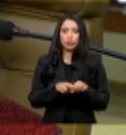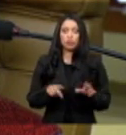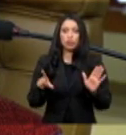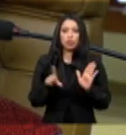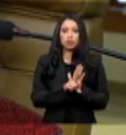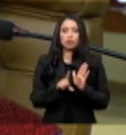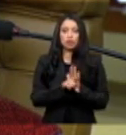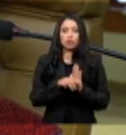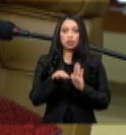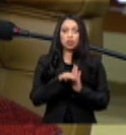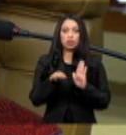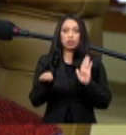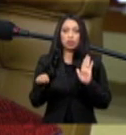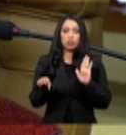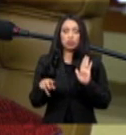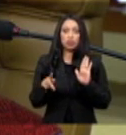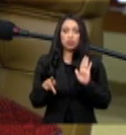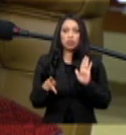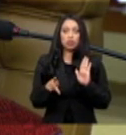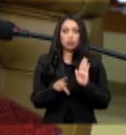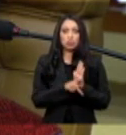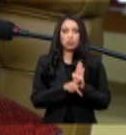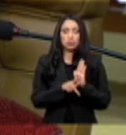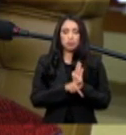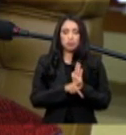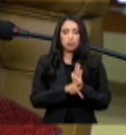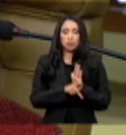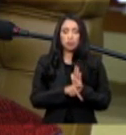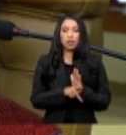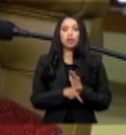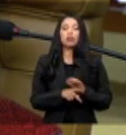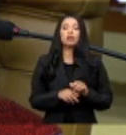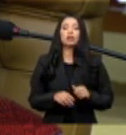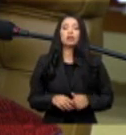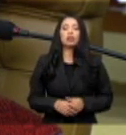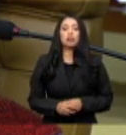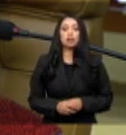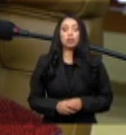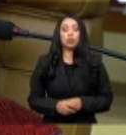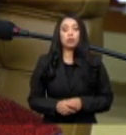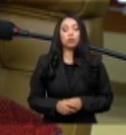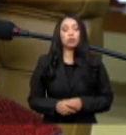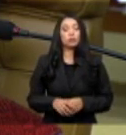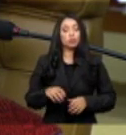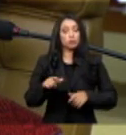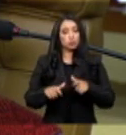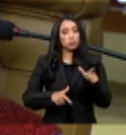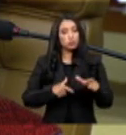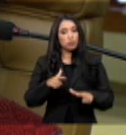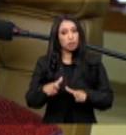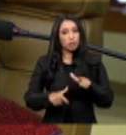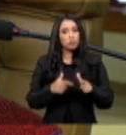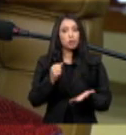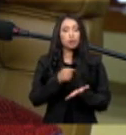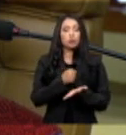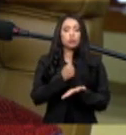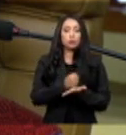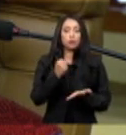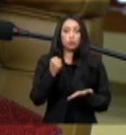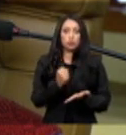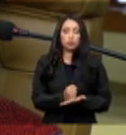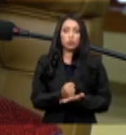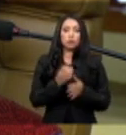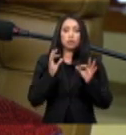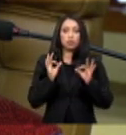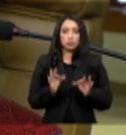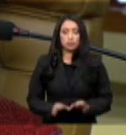da Medida Provisória 752, Lei 3.448, o serviço adequado, contratualmente